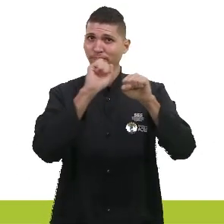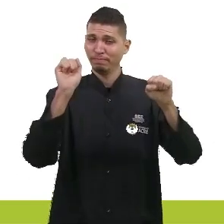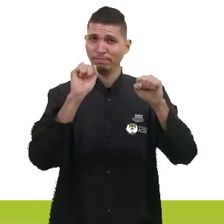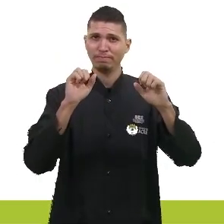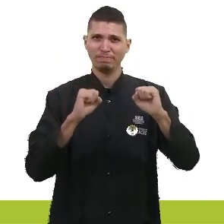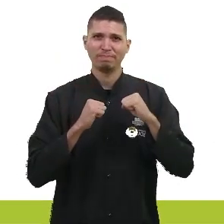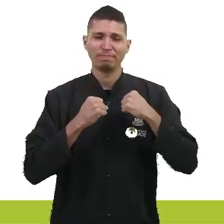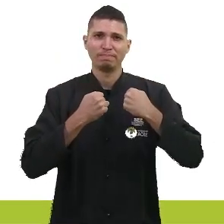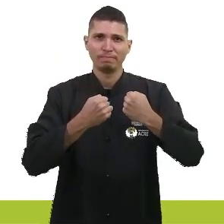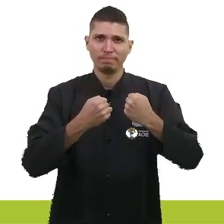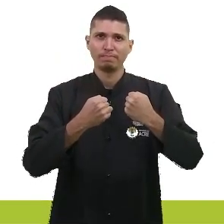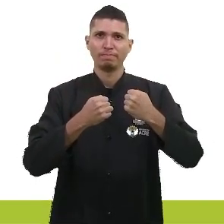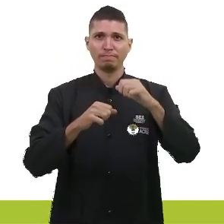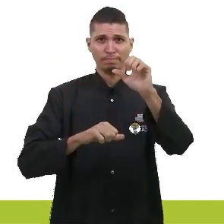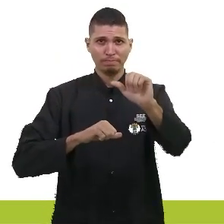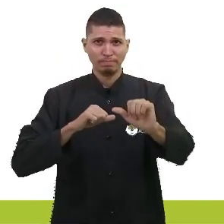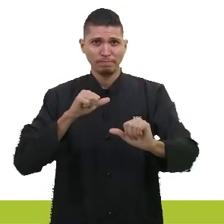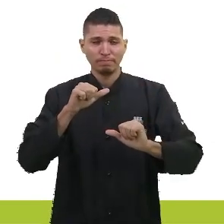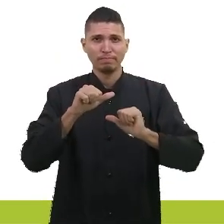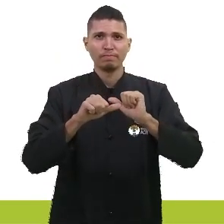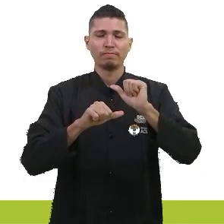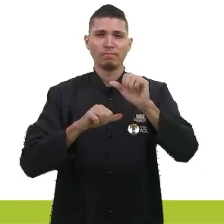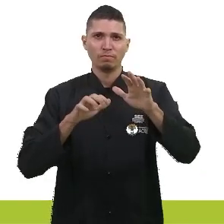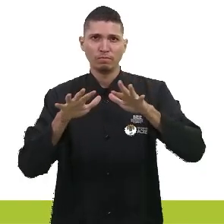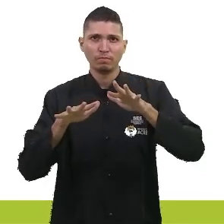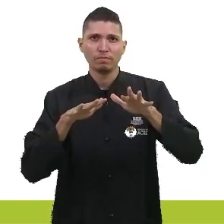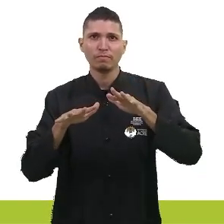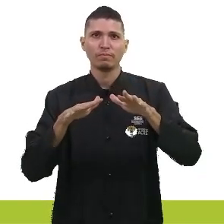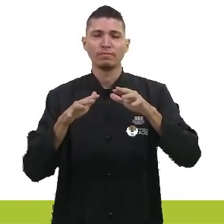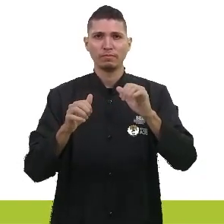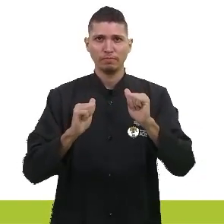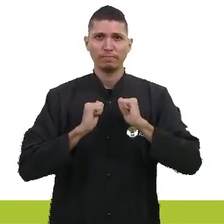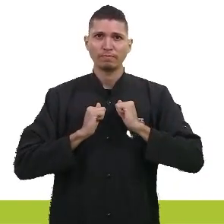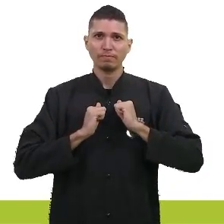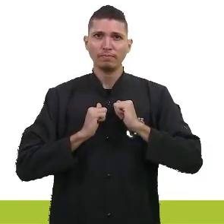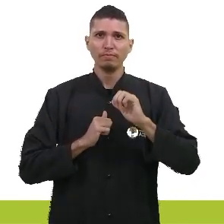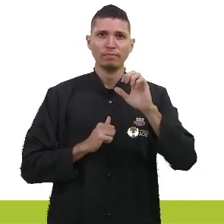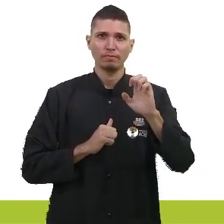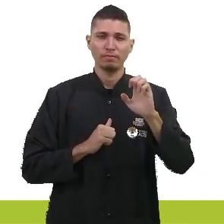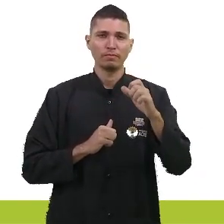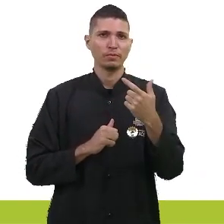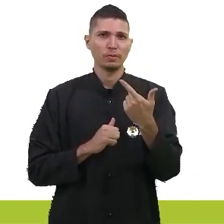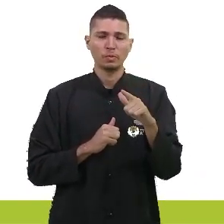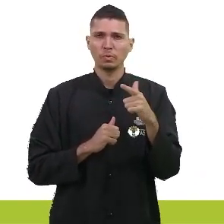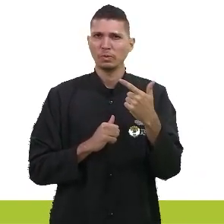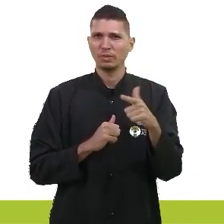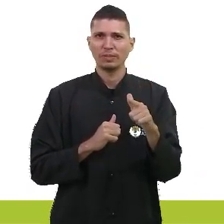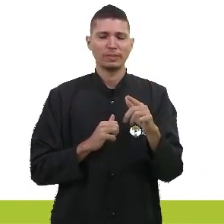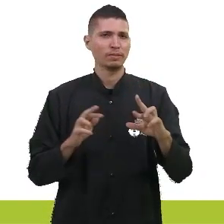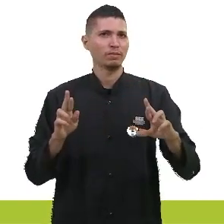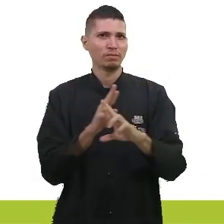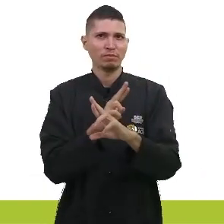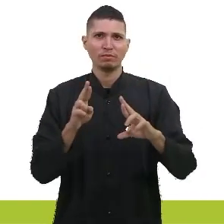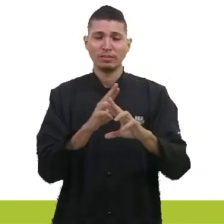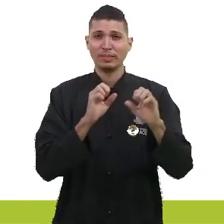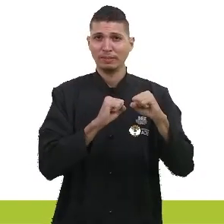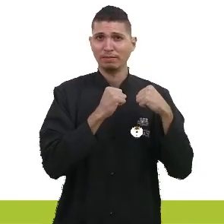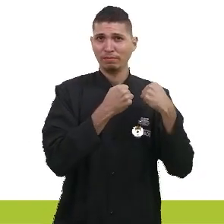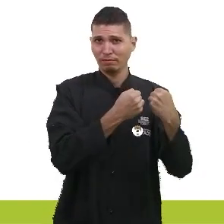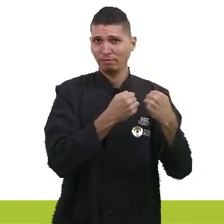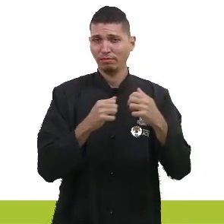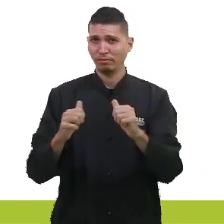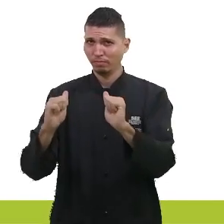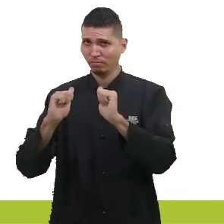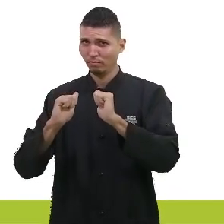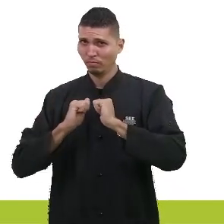força consiga modificar o movimento inercial. E E, não existe nenhuma relação entre a força e